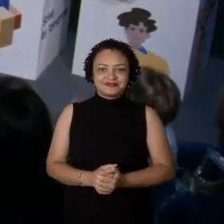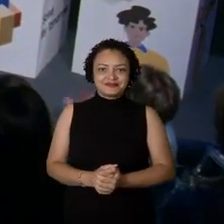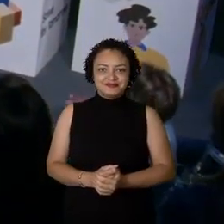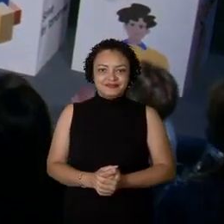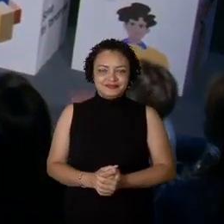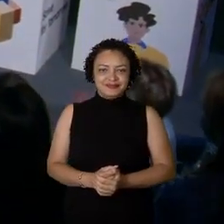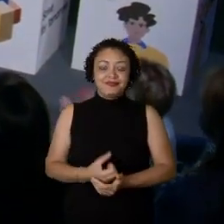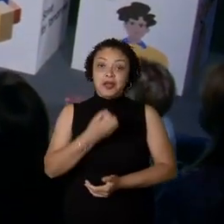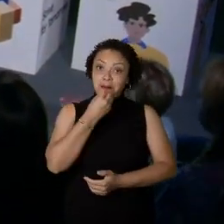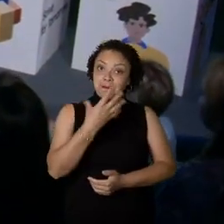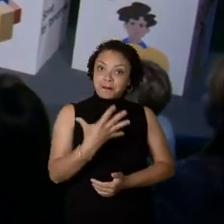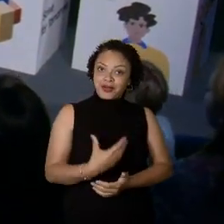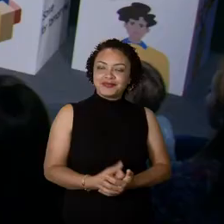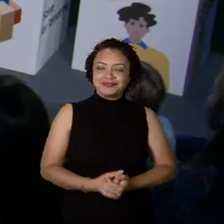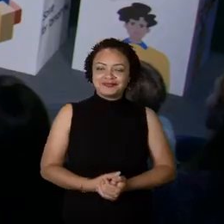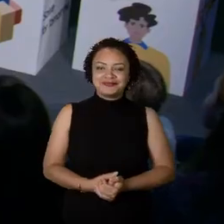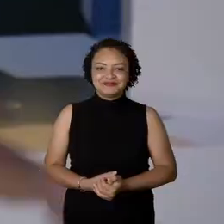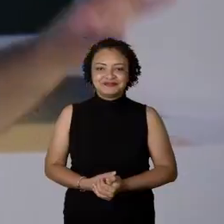Muito bom.